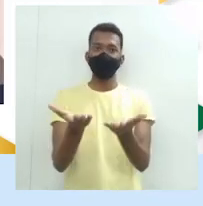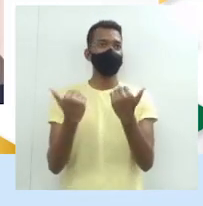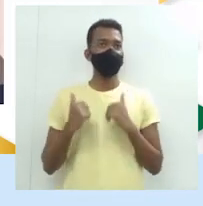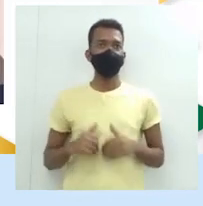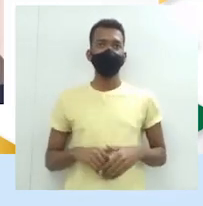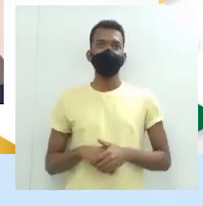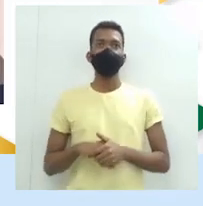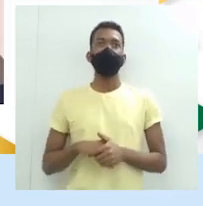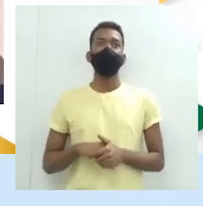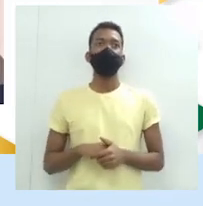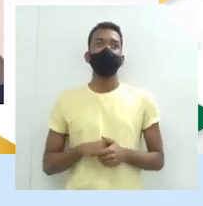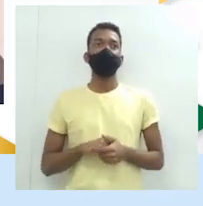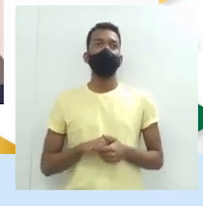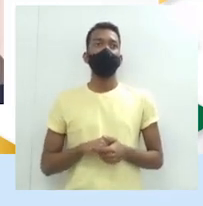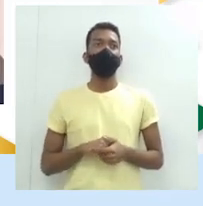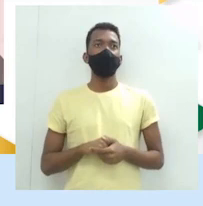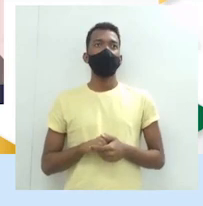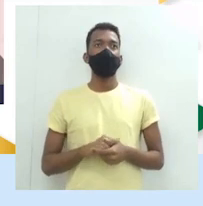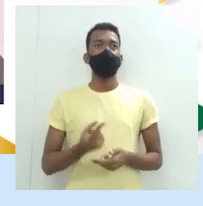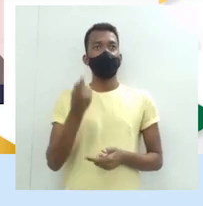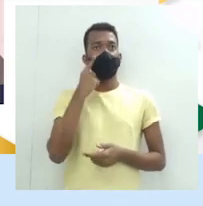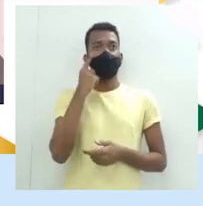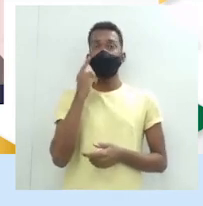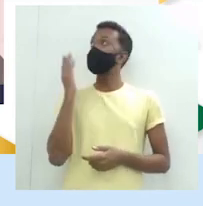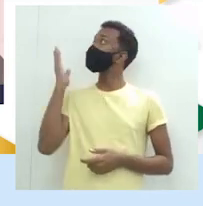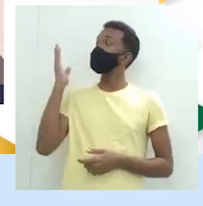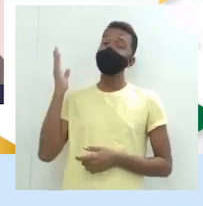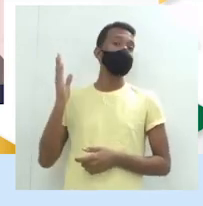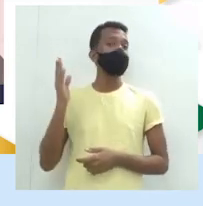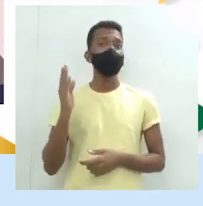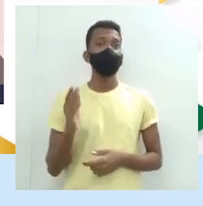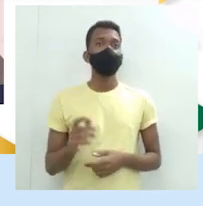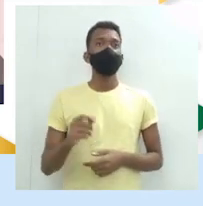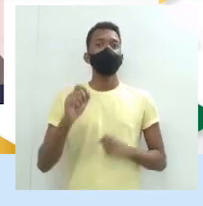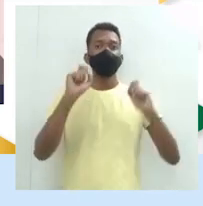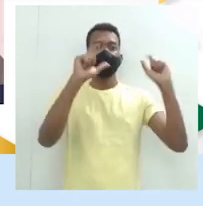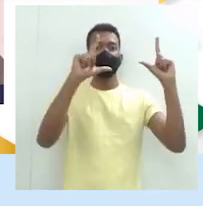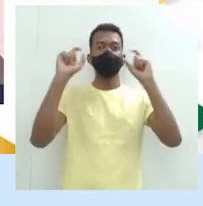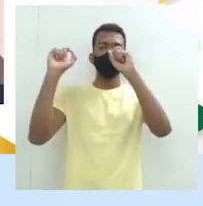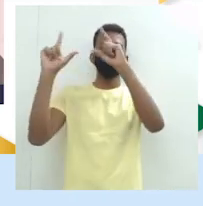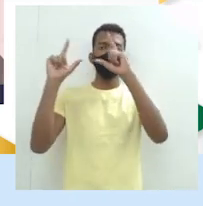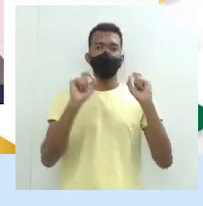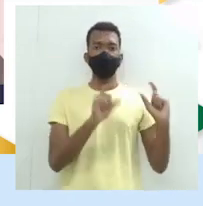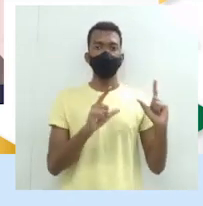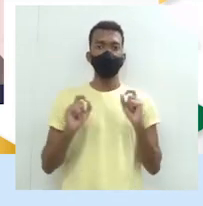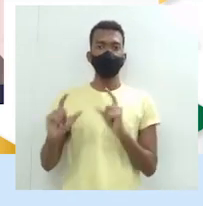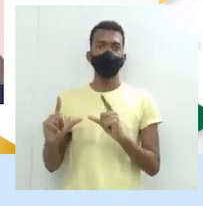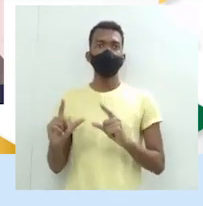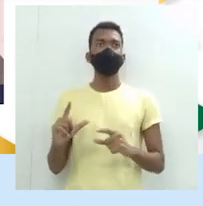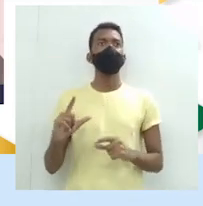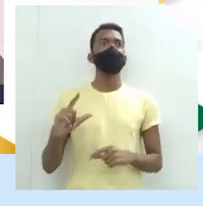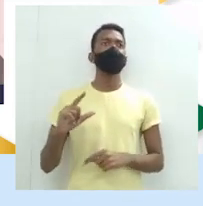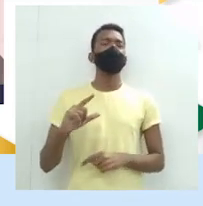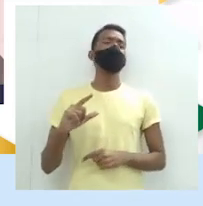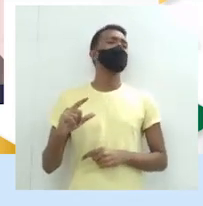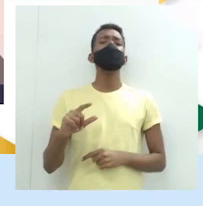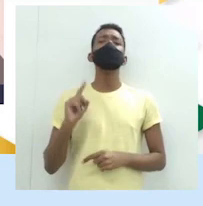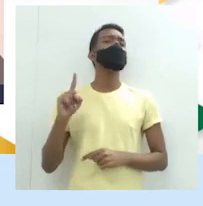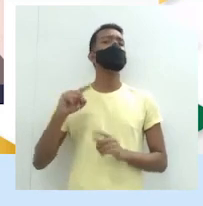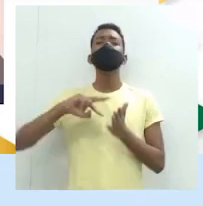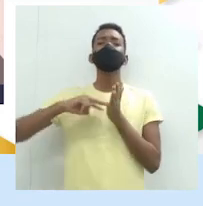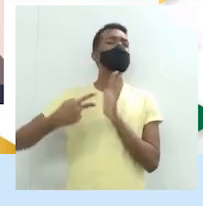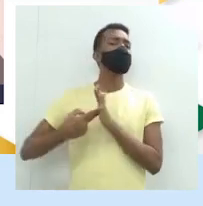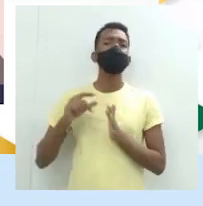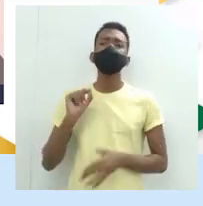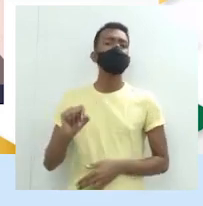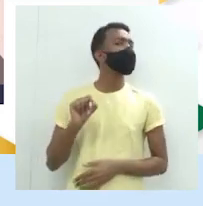vamos lá. Olha só, dá uma olhada nessas três imagens. What does it mean? O que é que